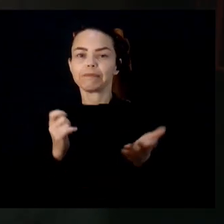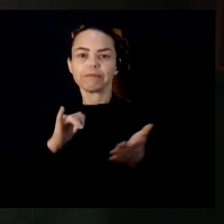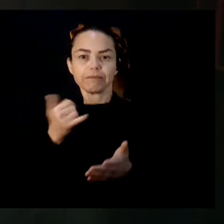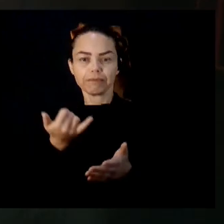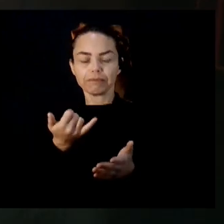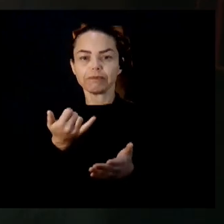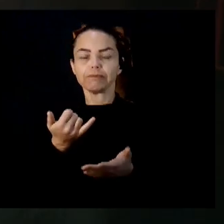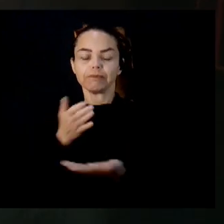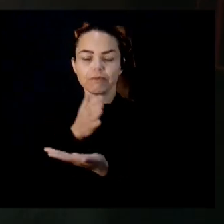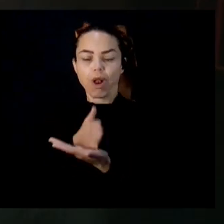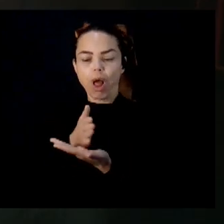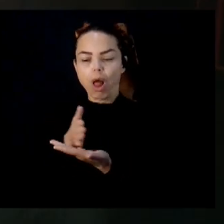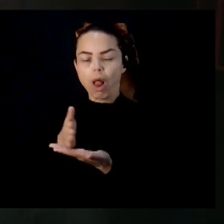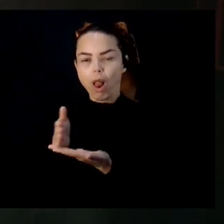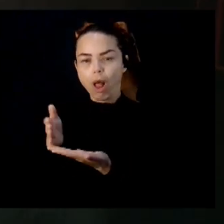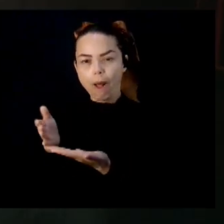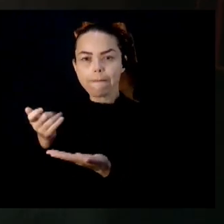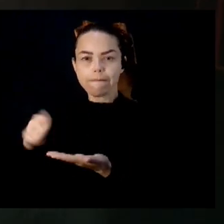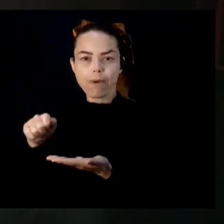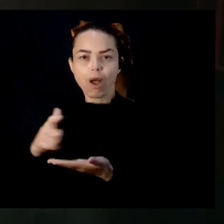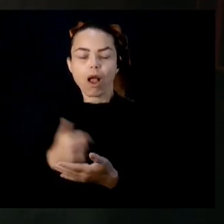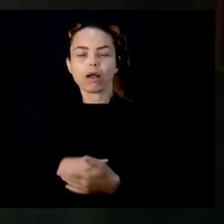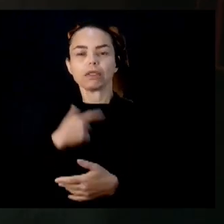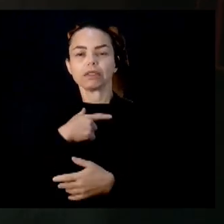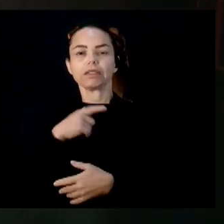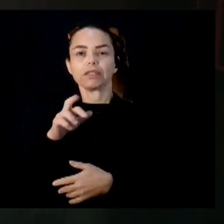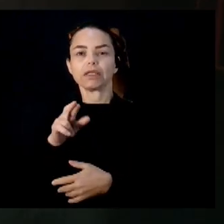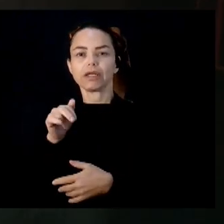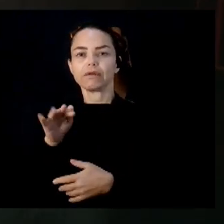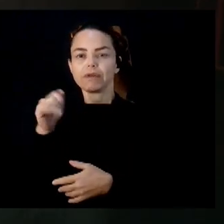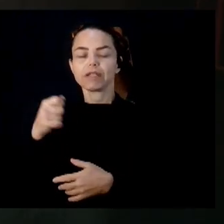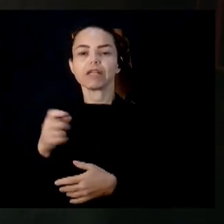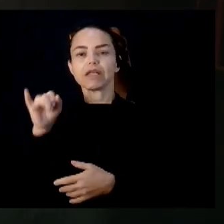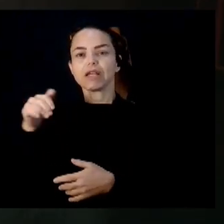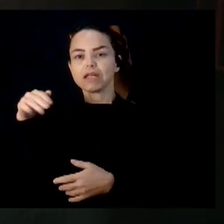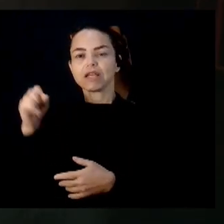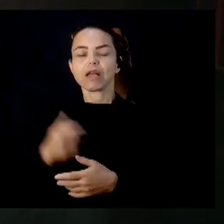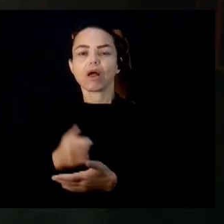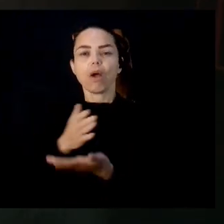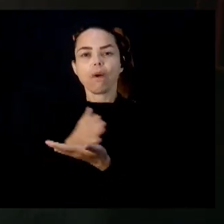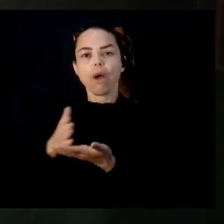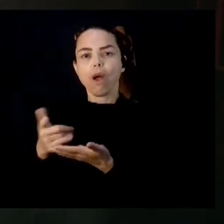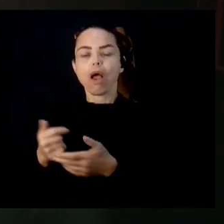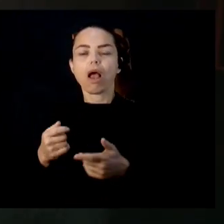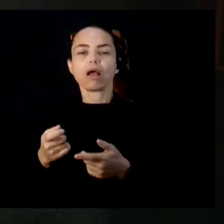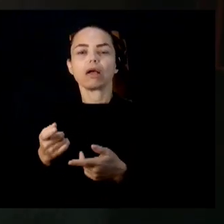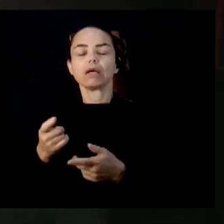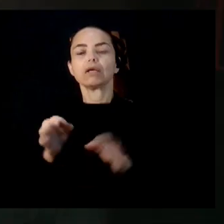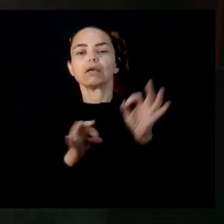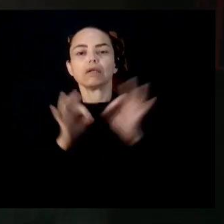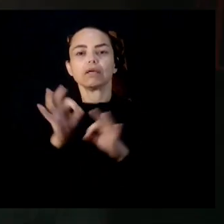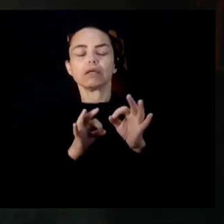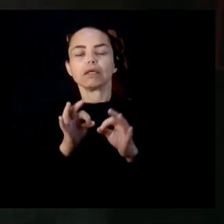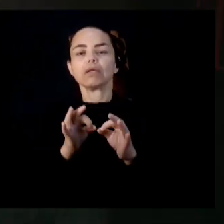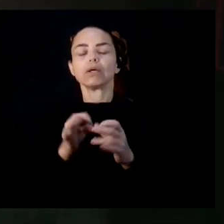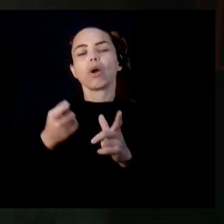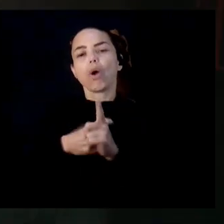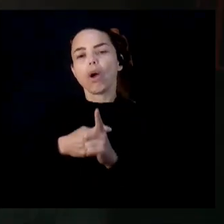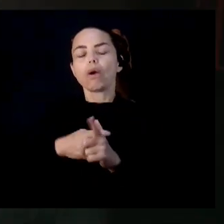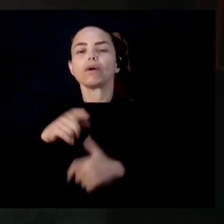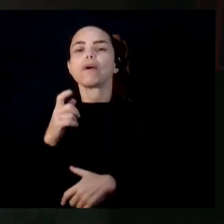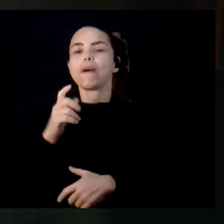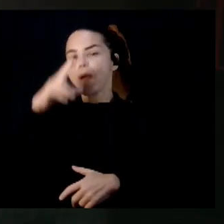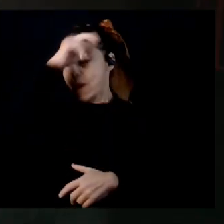condições especiais do refis do ISS para negociar e regularizar as suas pendências com a Prefeitura.